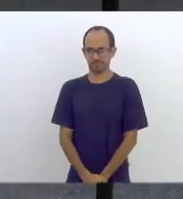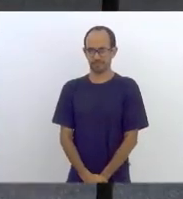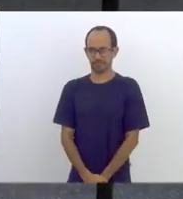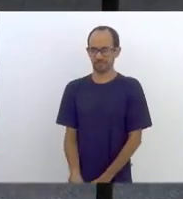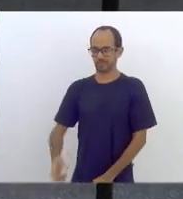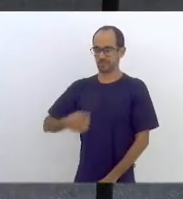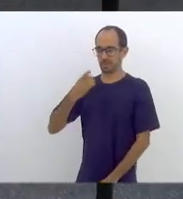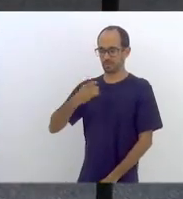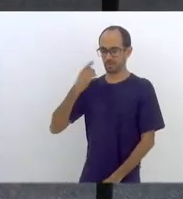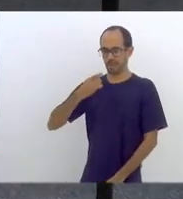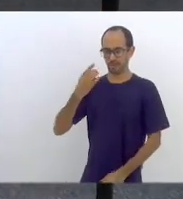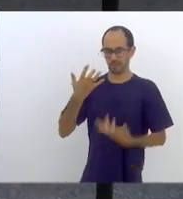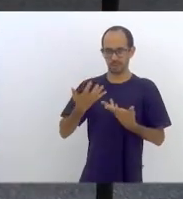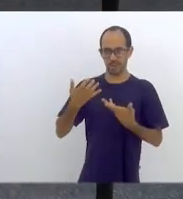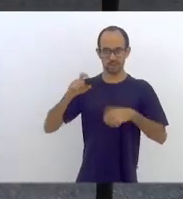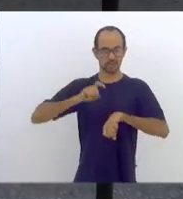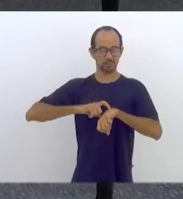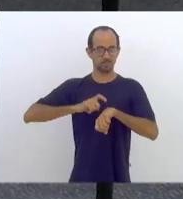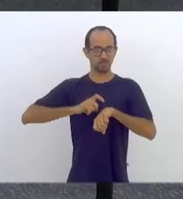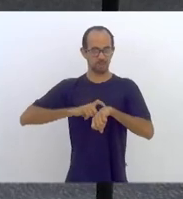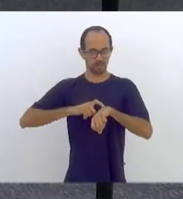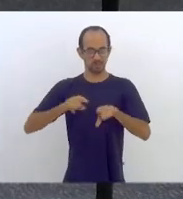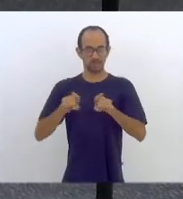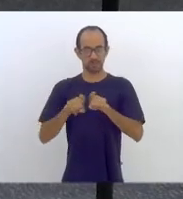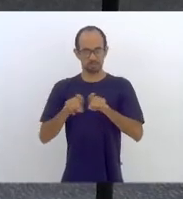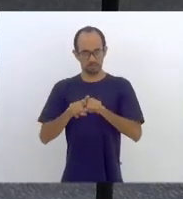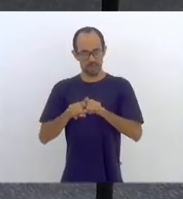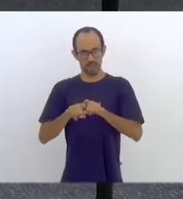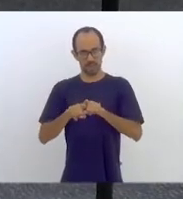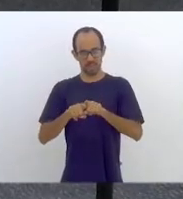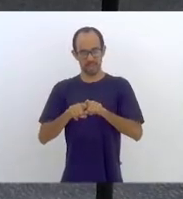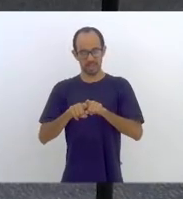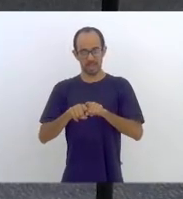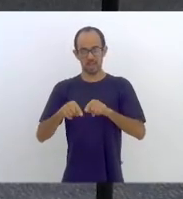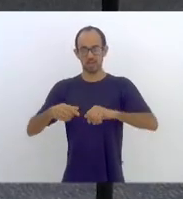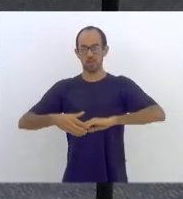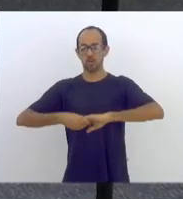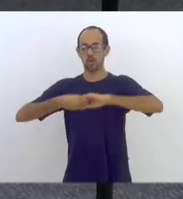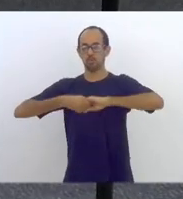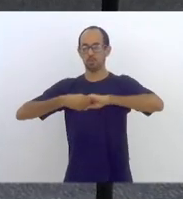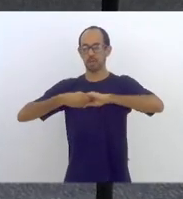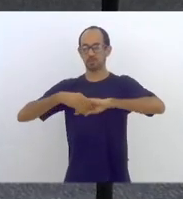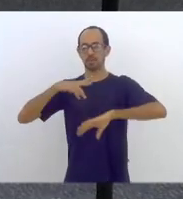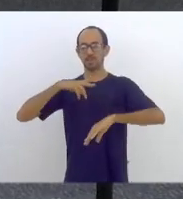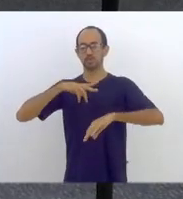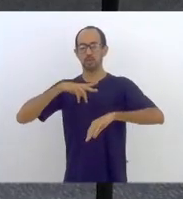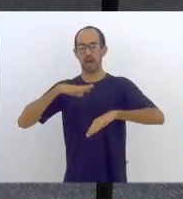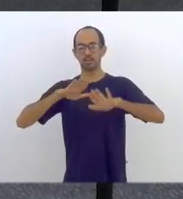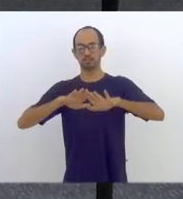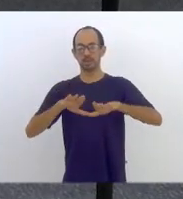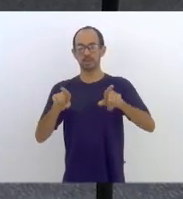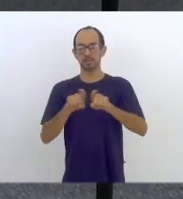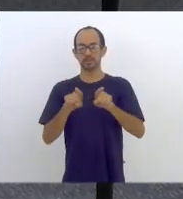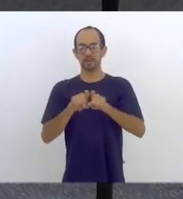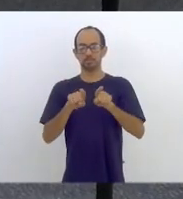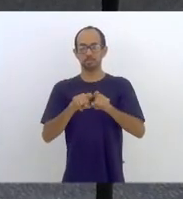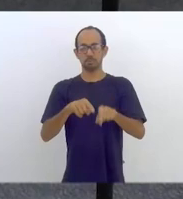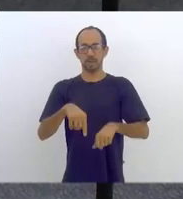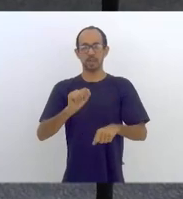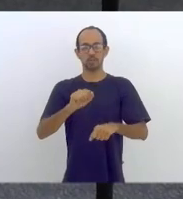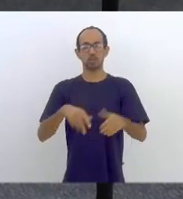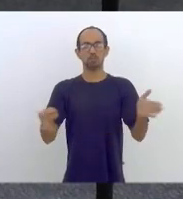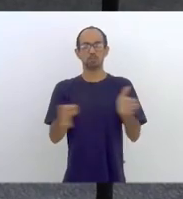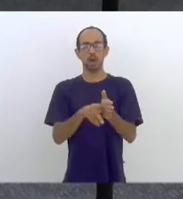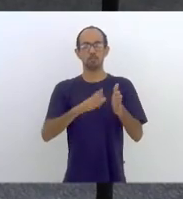eu quero nesse momento trazer não só os meus cumprimentos individuais mas também os cumprimentos do PDT